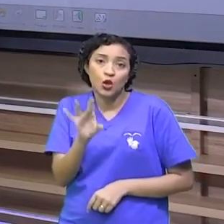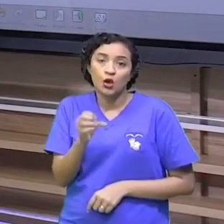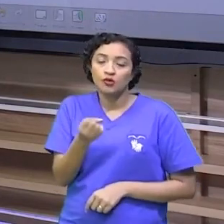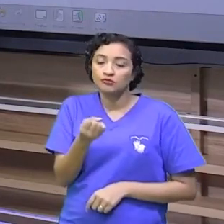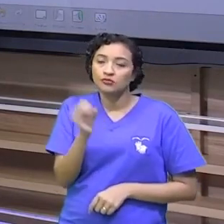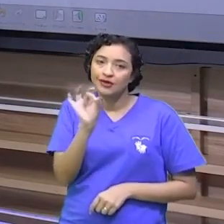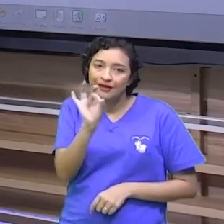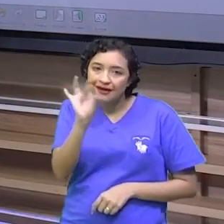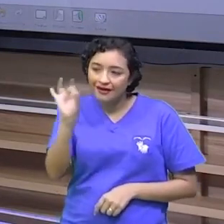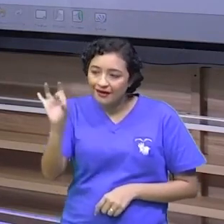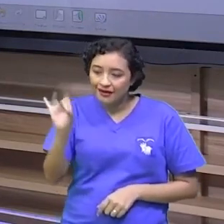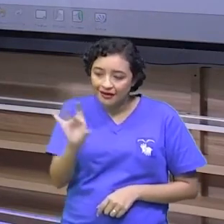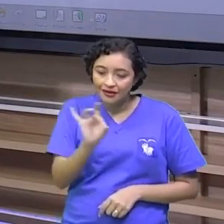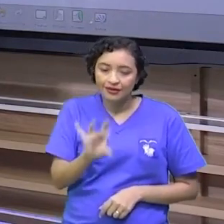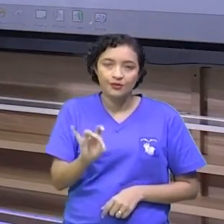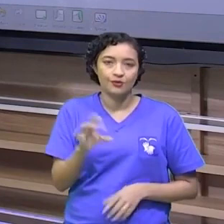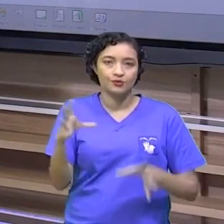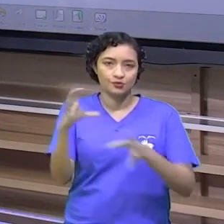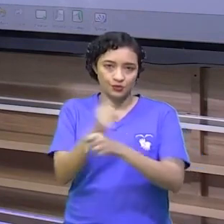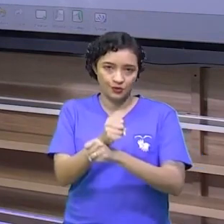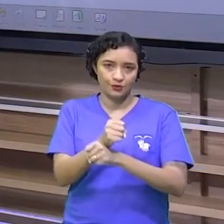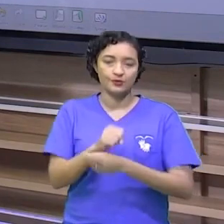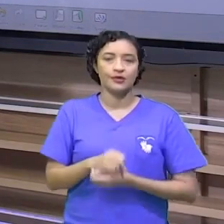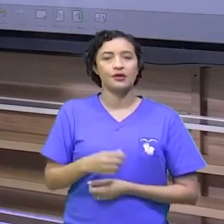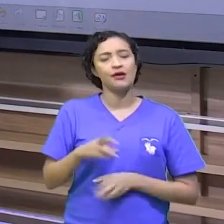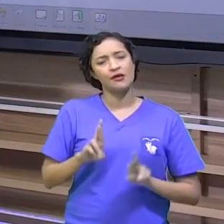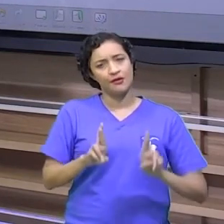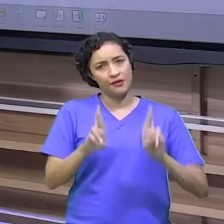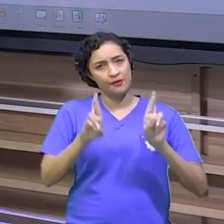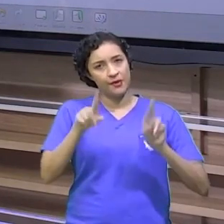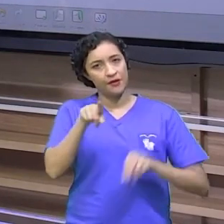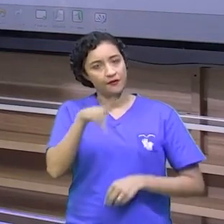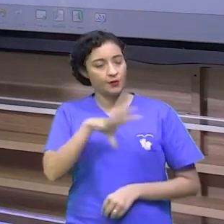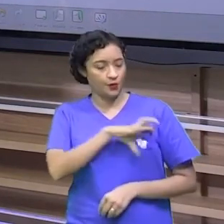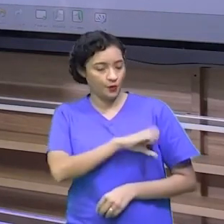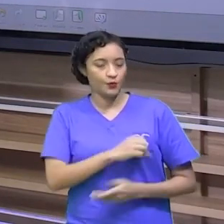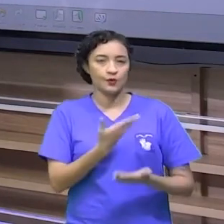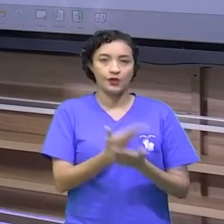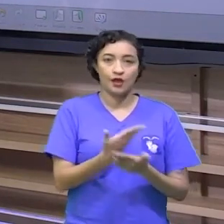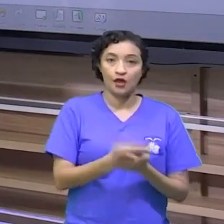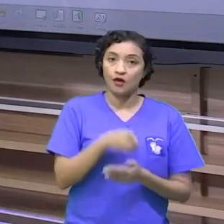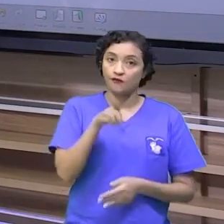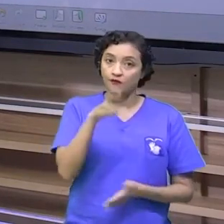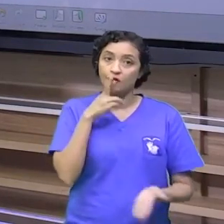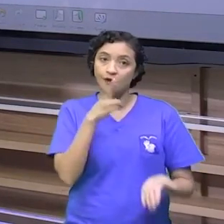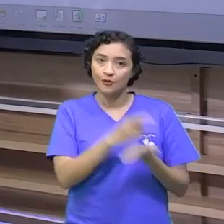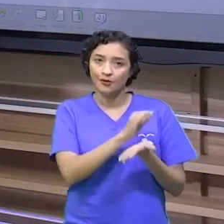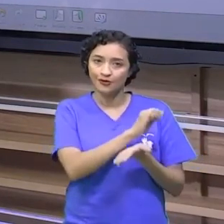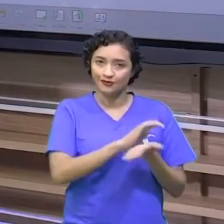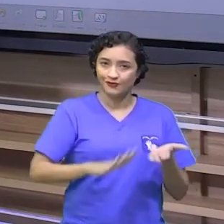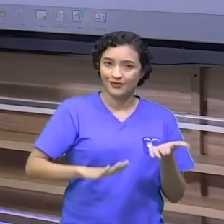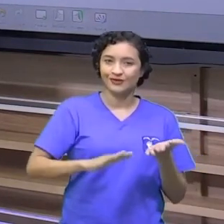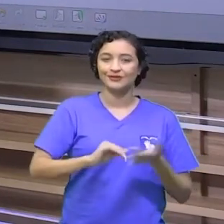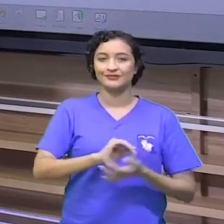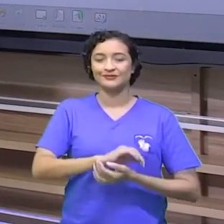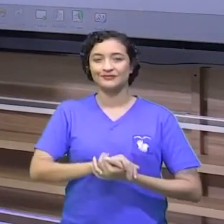uma figura plana. Espero que você tenha gostado da aula, faça seus exercícios e nos encontramos na próxima aula.